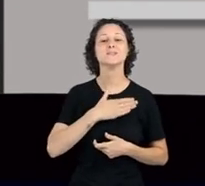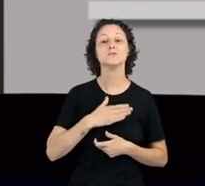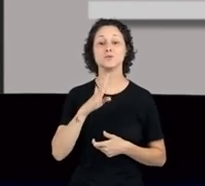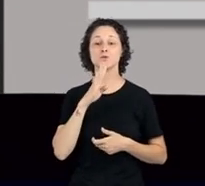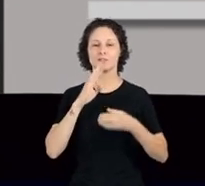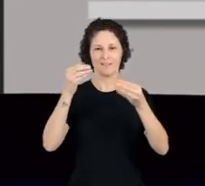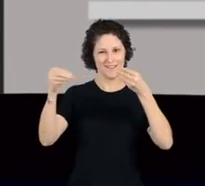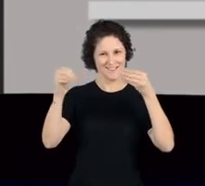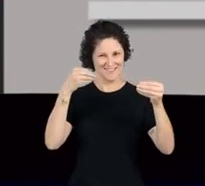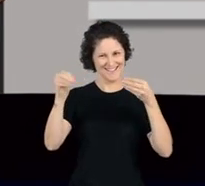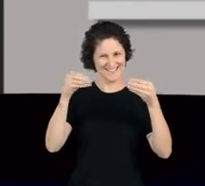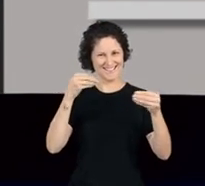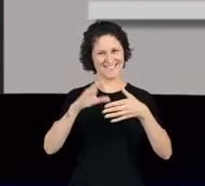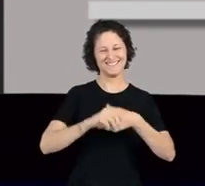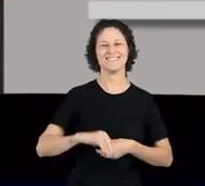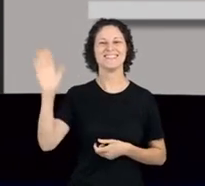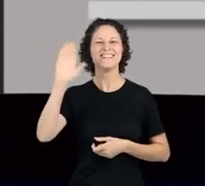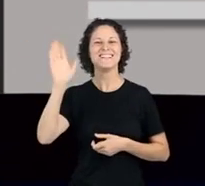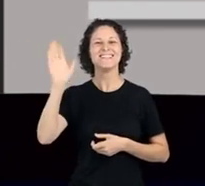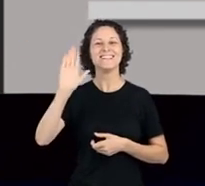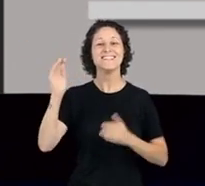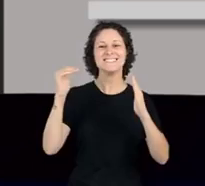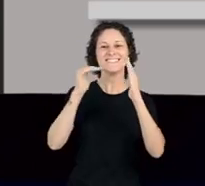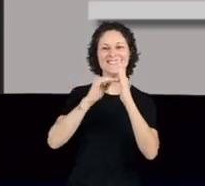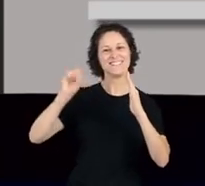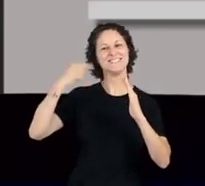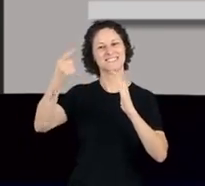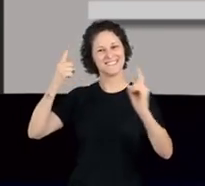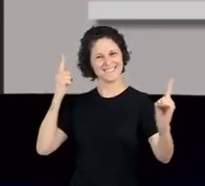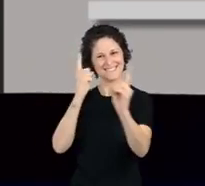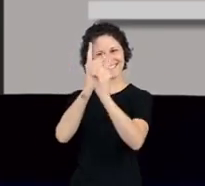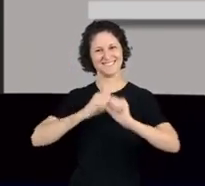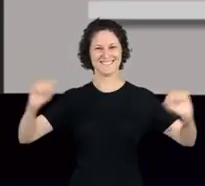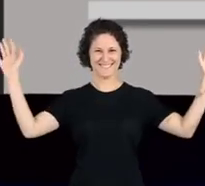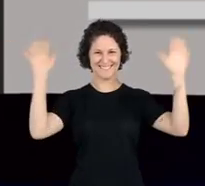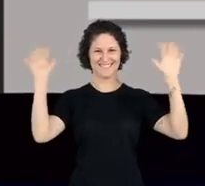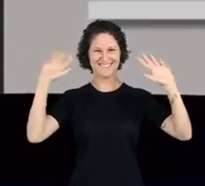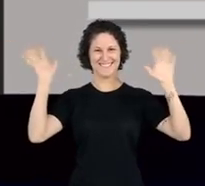pelo mundo dos plásticos. Fique atento a novos desafios e até a próxima!